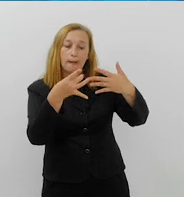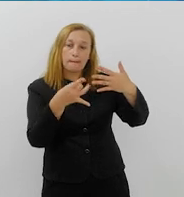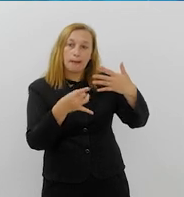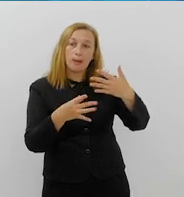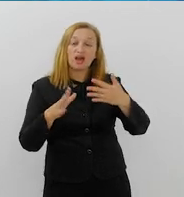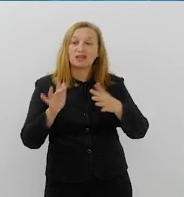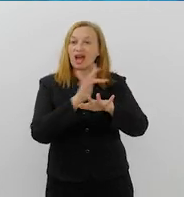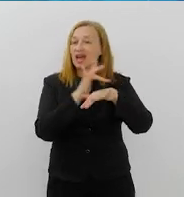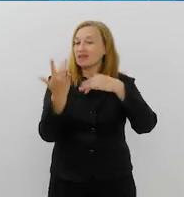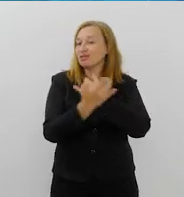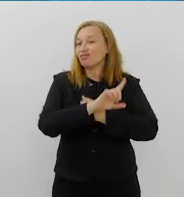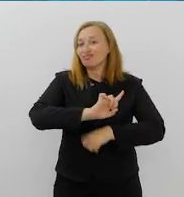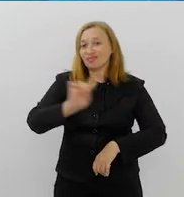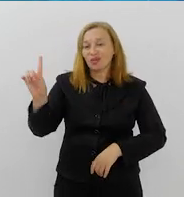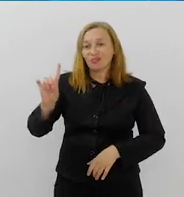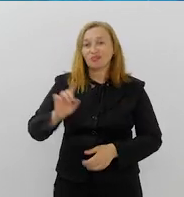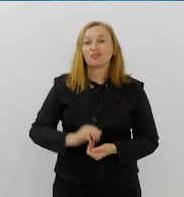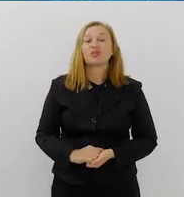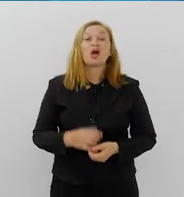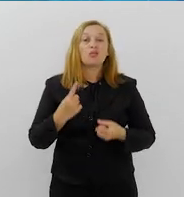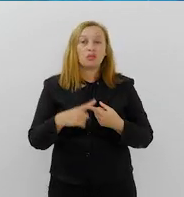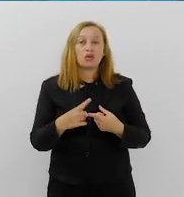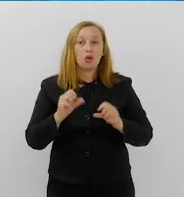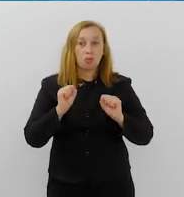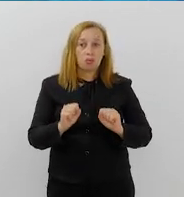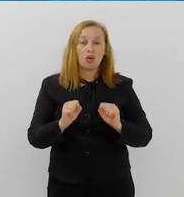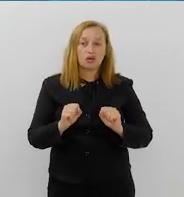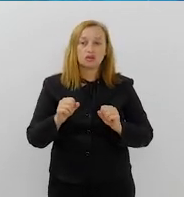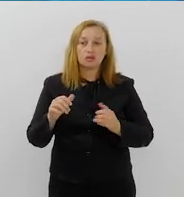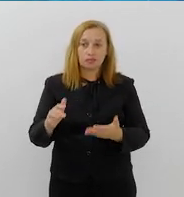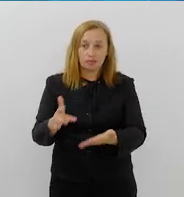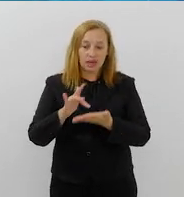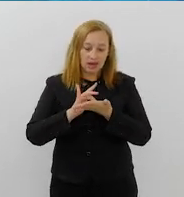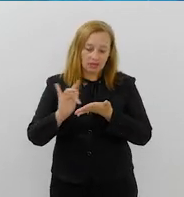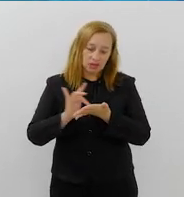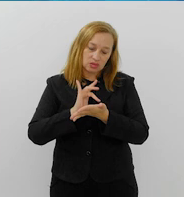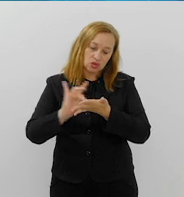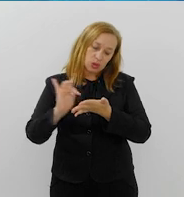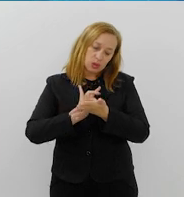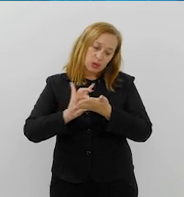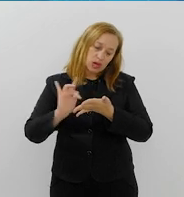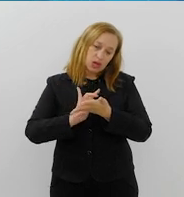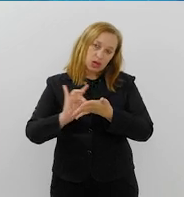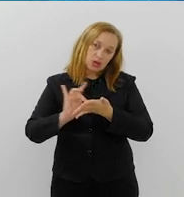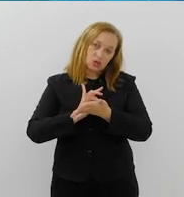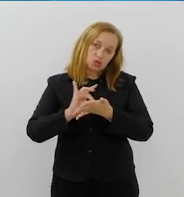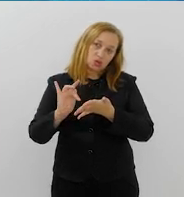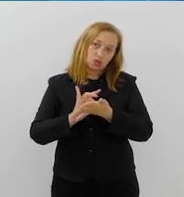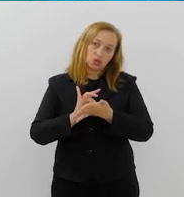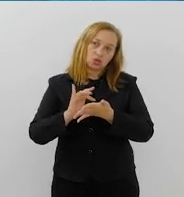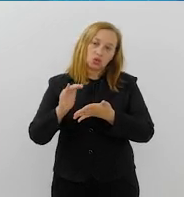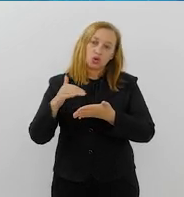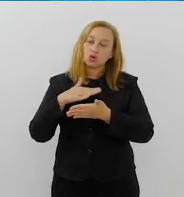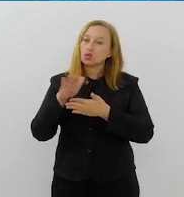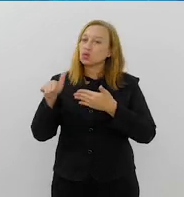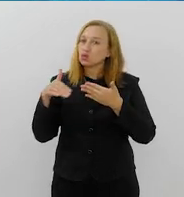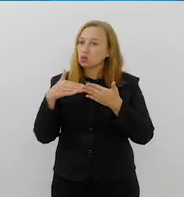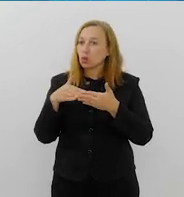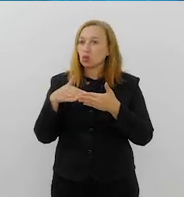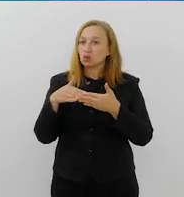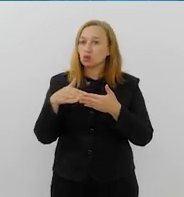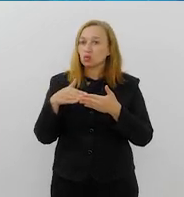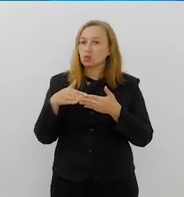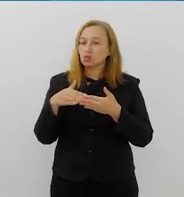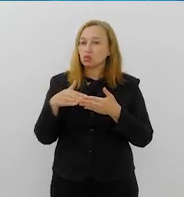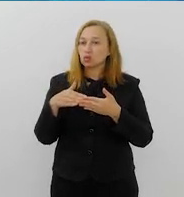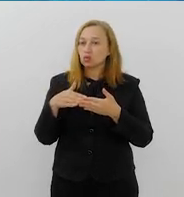algumas ponderações. A rede social, não, porque eu posso pegar o meu celular, digitar ali, ó, todos